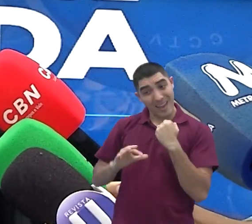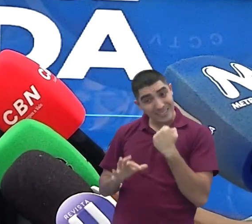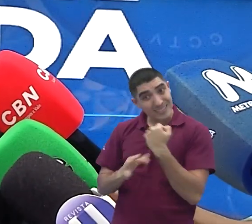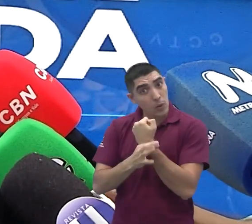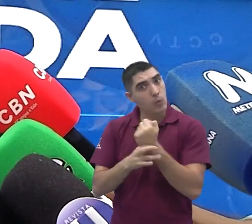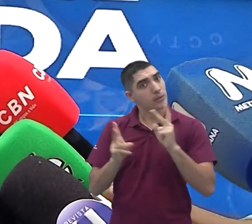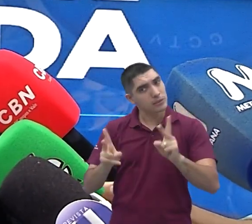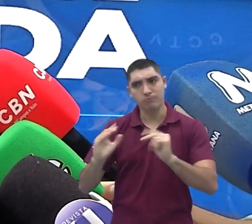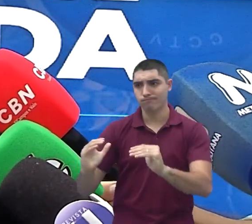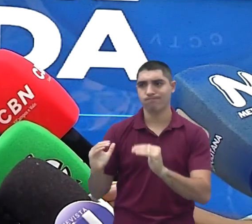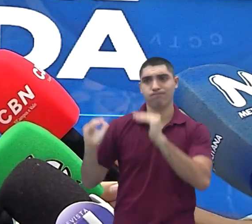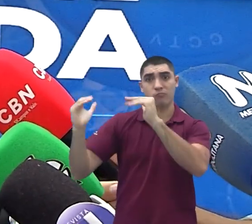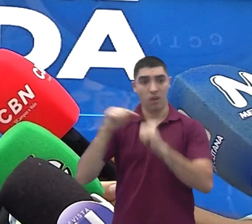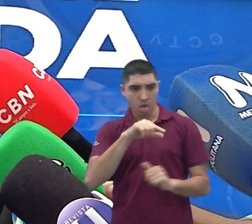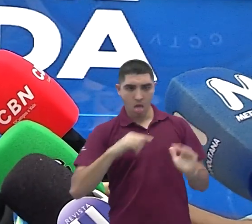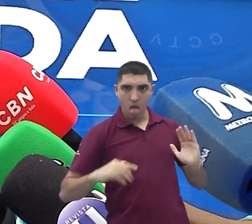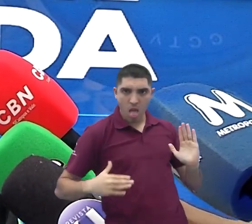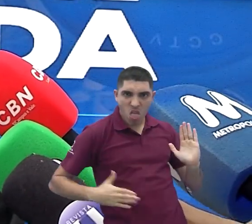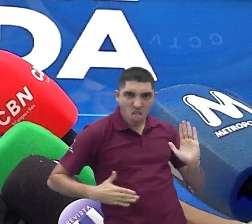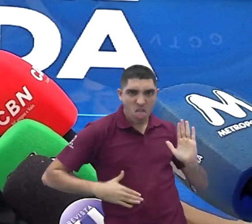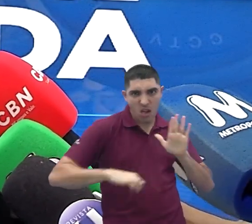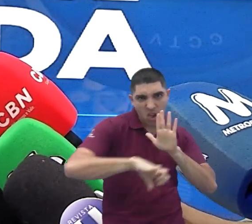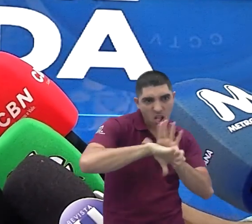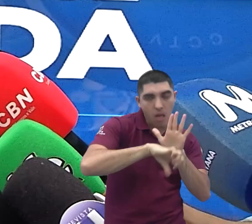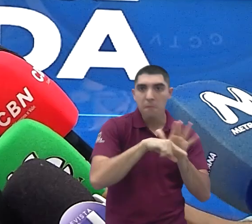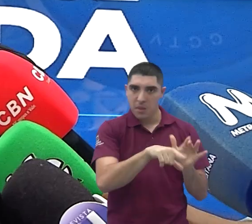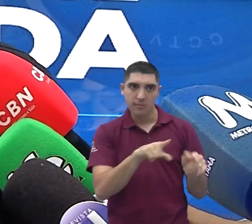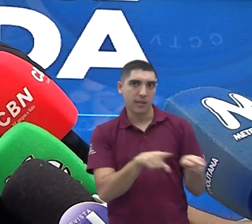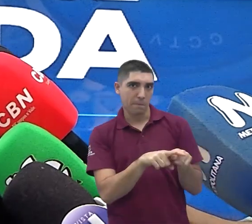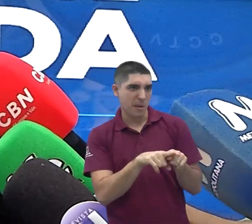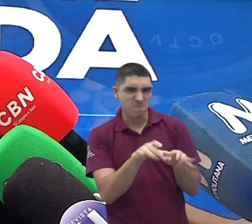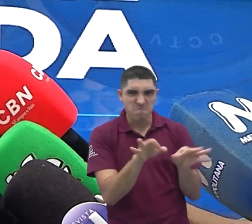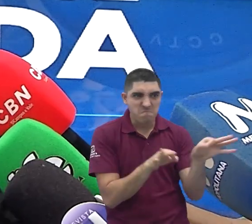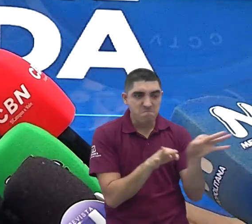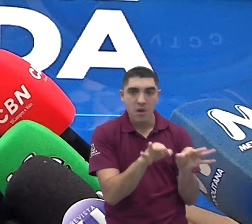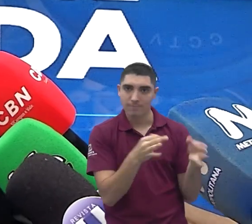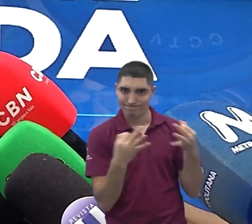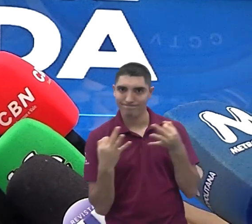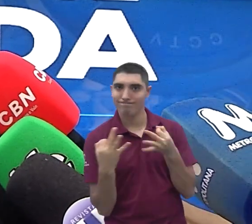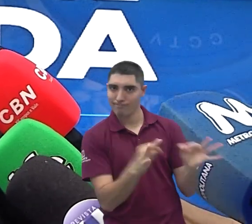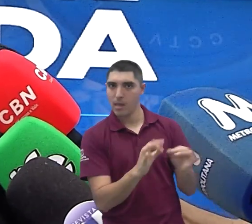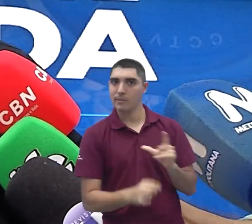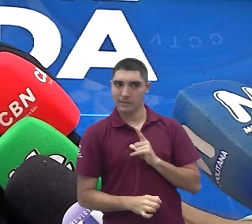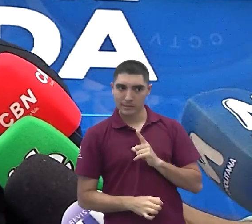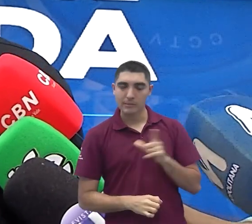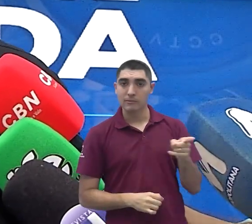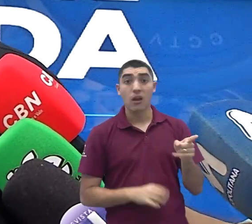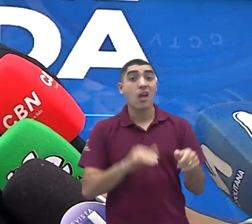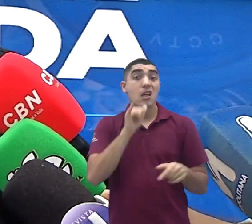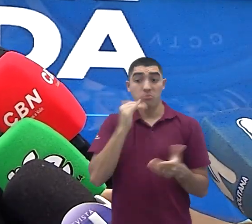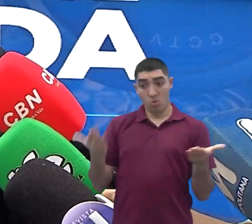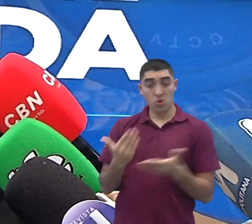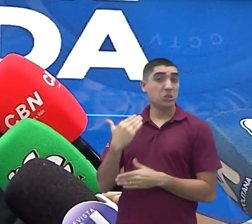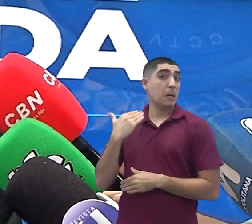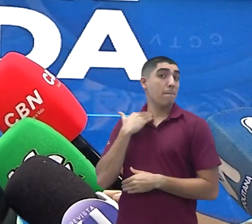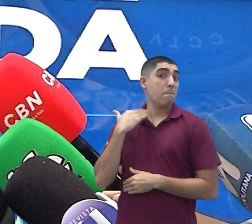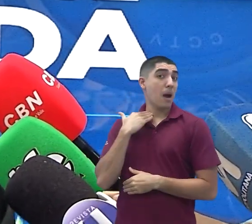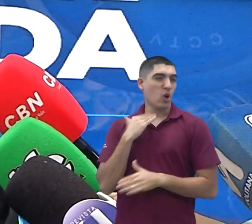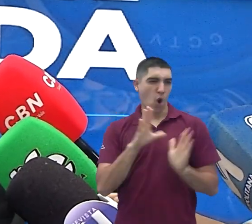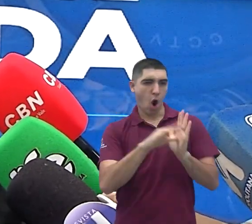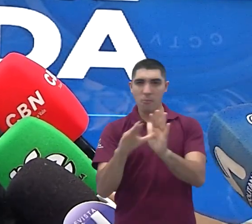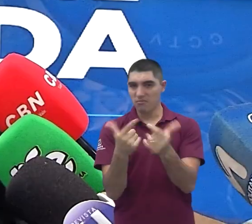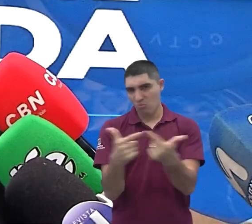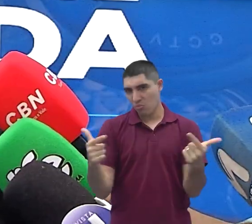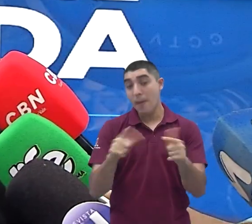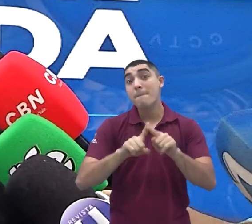à frente do crime organizado, que também se organiza bem, né? Que também vai, muitas vezes hoje, né? Não tem o roubo a banco, mas você